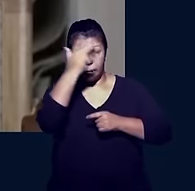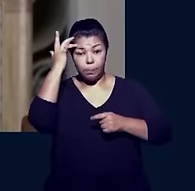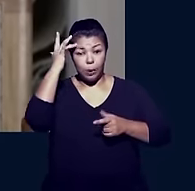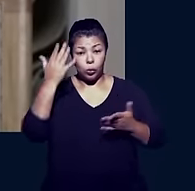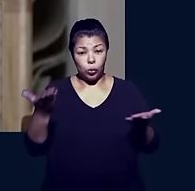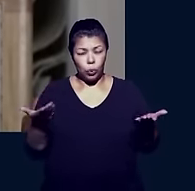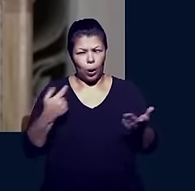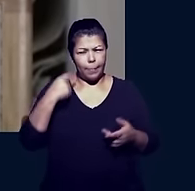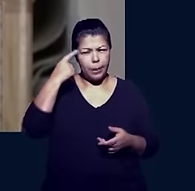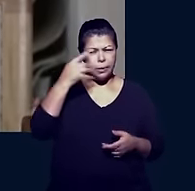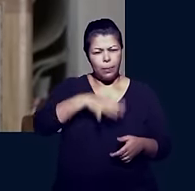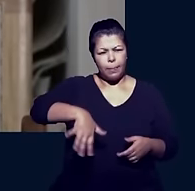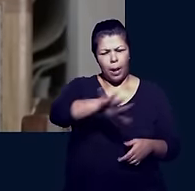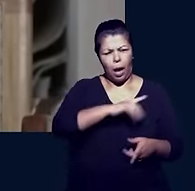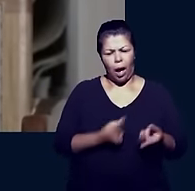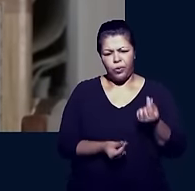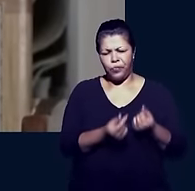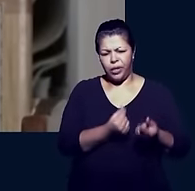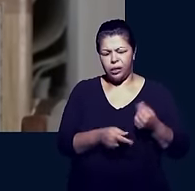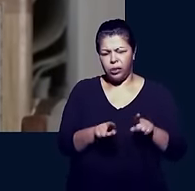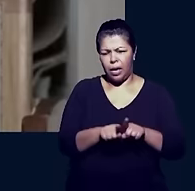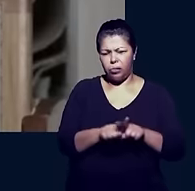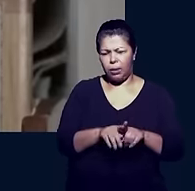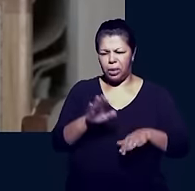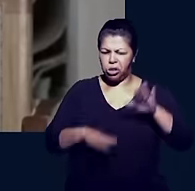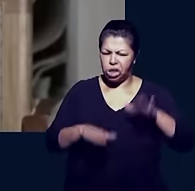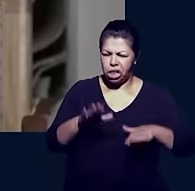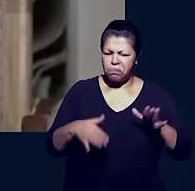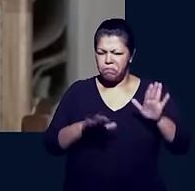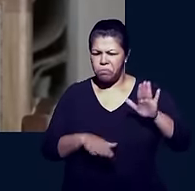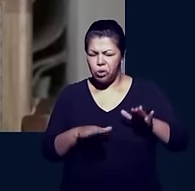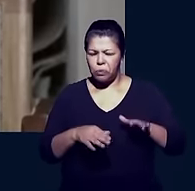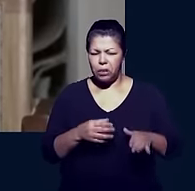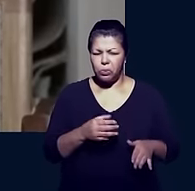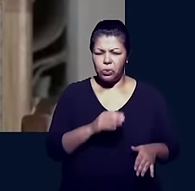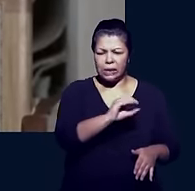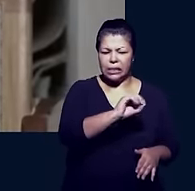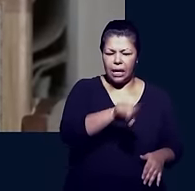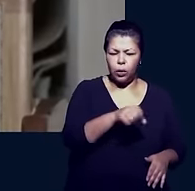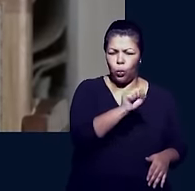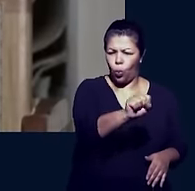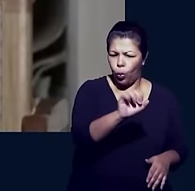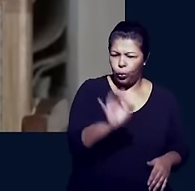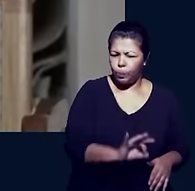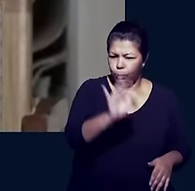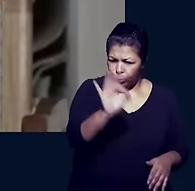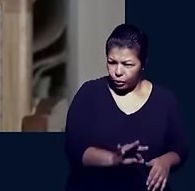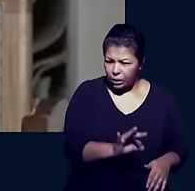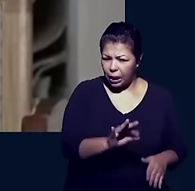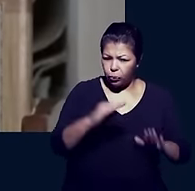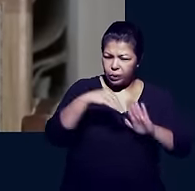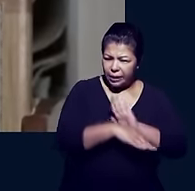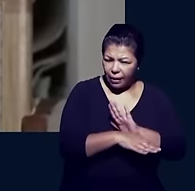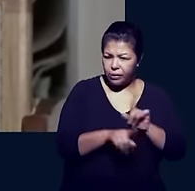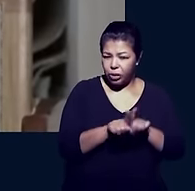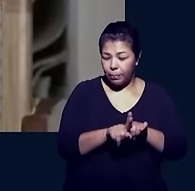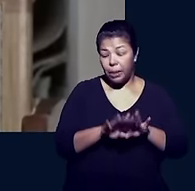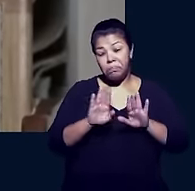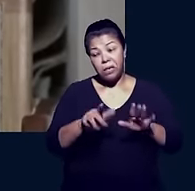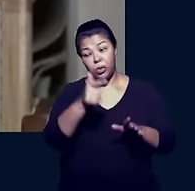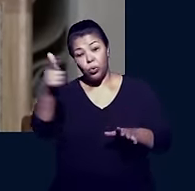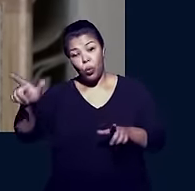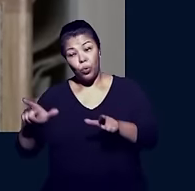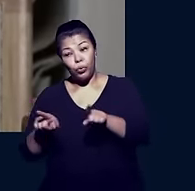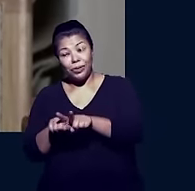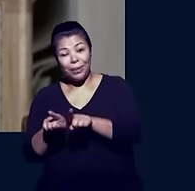mas o mercado já não tava precificando eh 08 de Déficit etc e outros dizem olha não mas é muito ruim porque se mudar meta